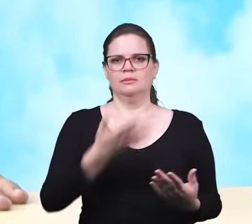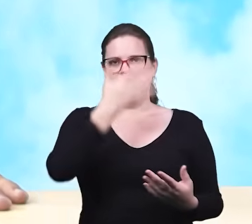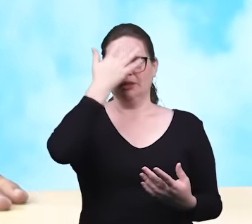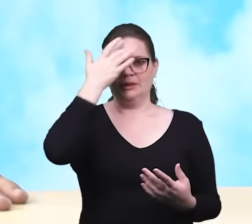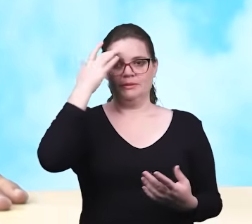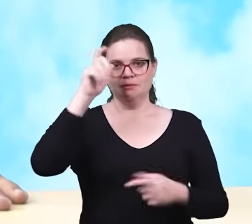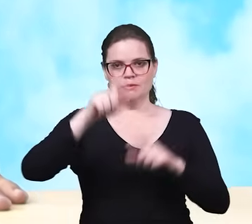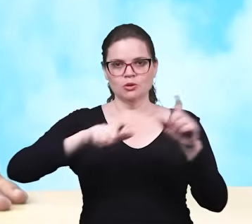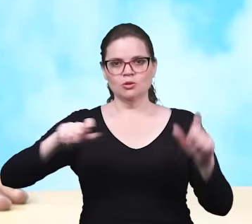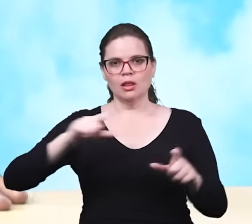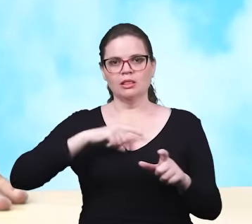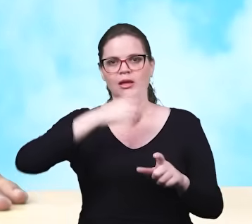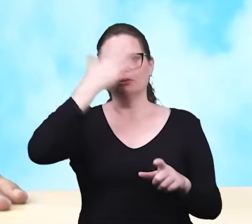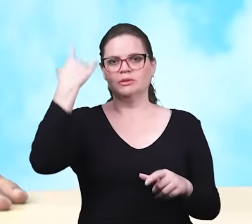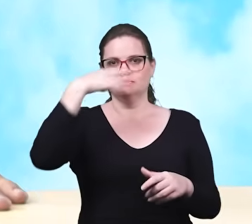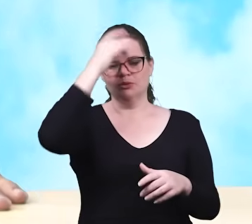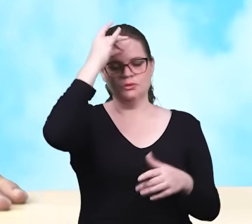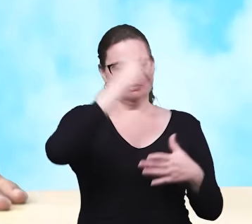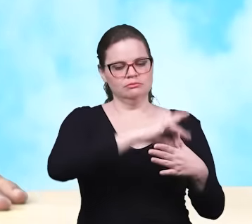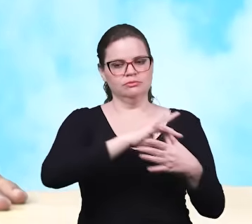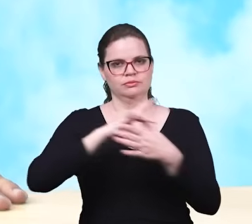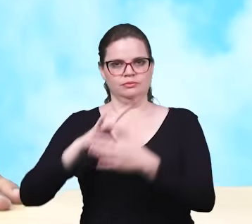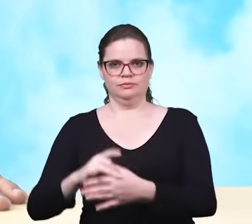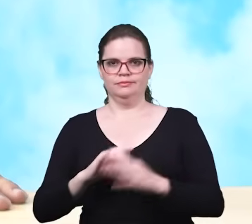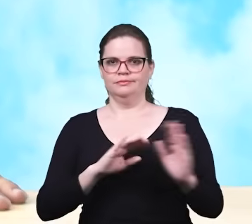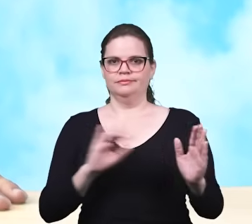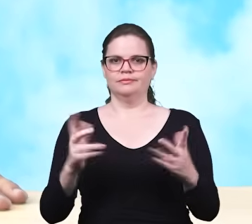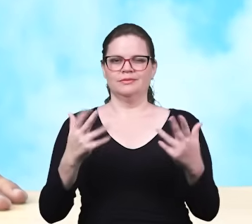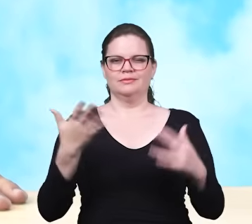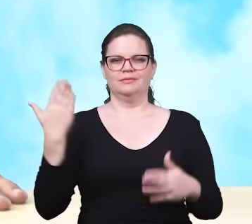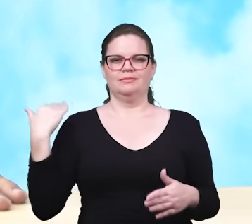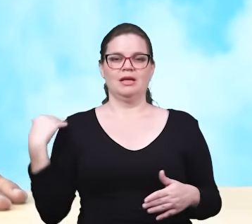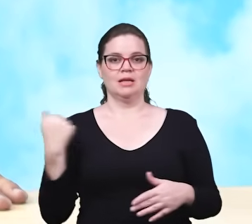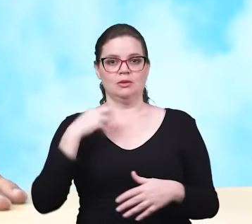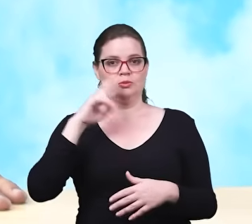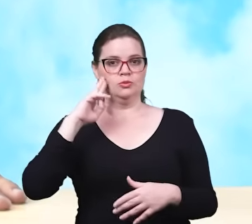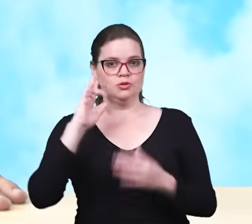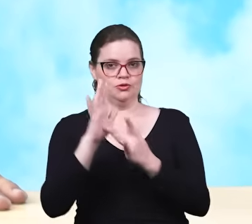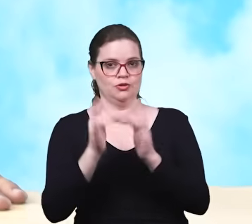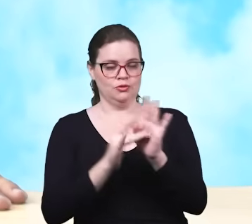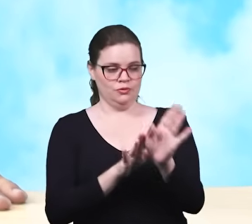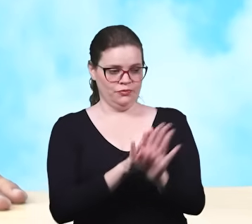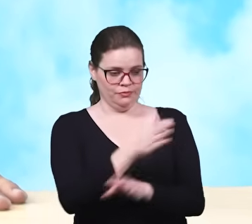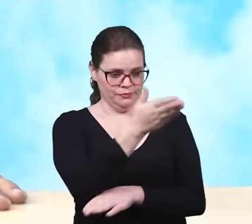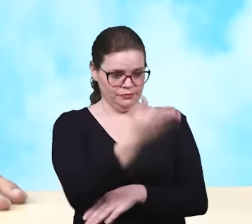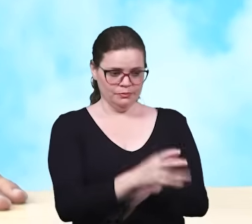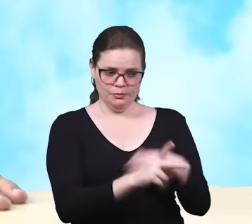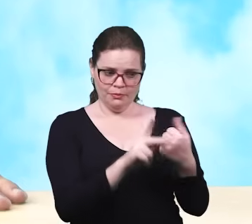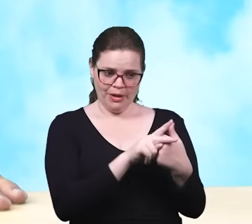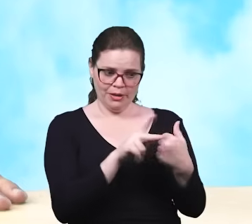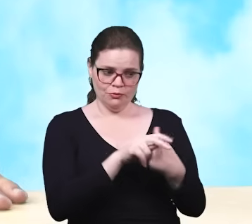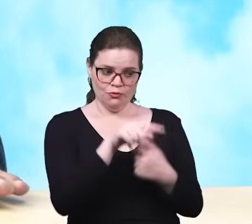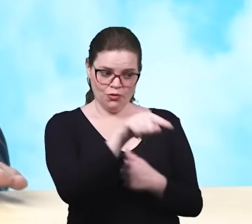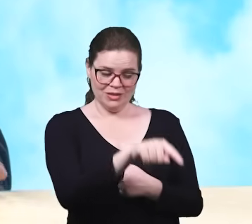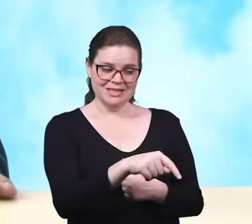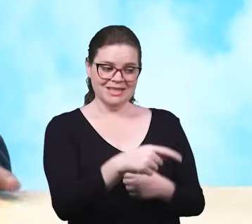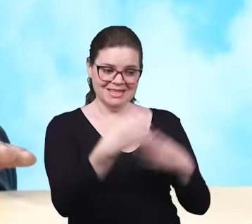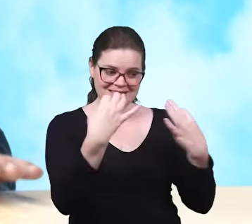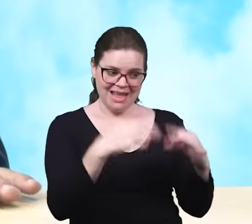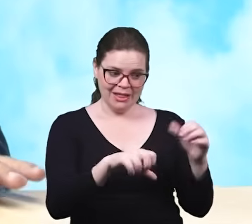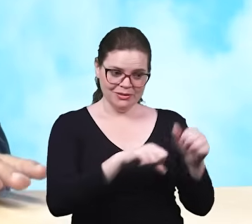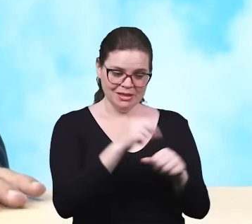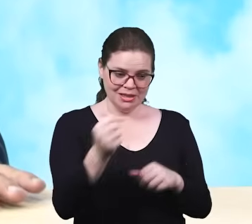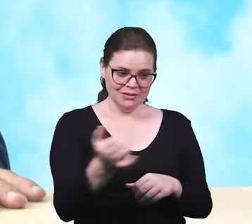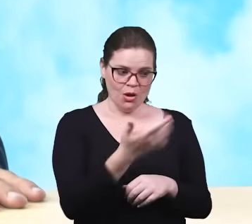Espírito Santo. Pedro, quando você se converter, outro te cingirá. O